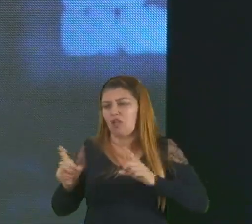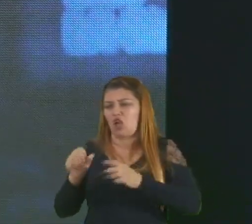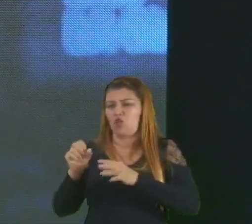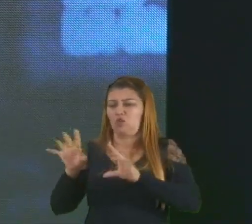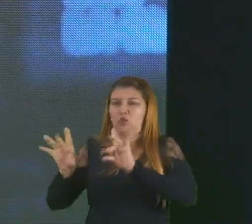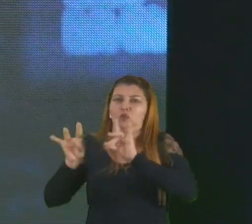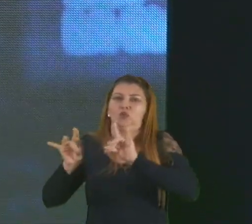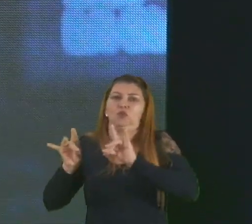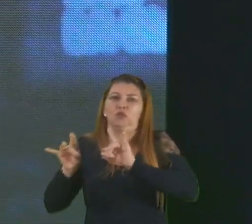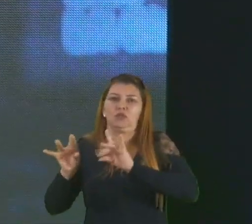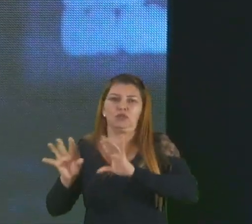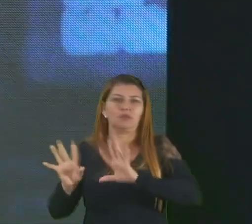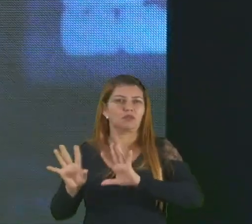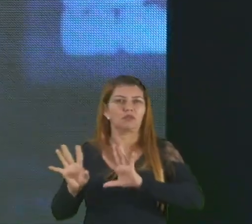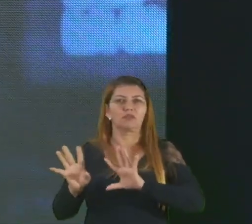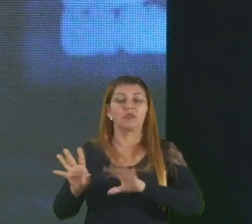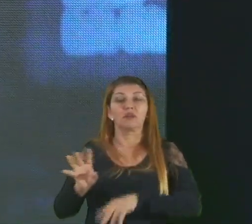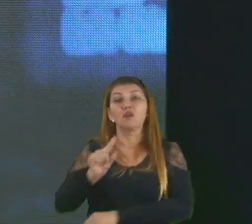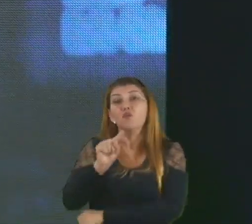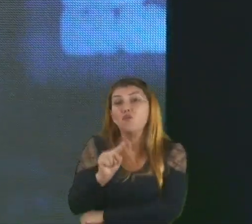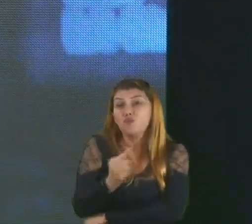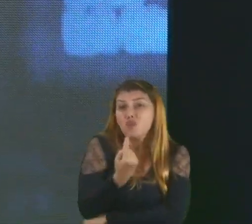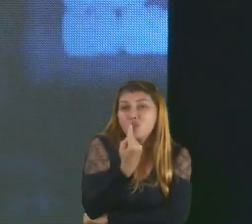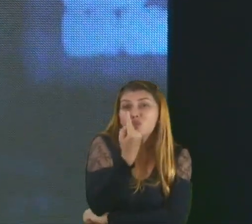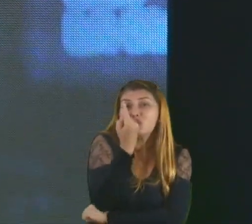dos absolutos, só existe um: